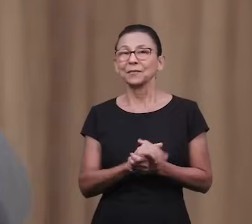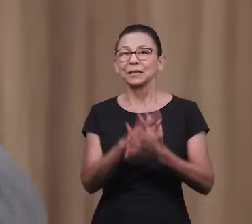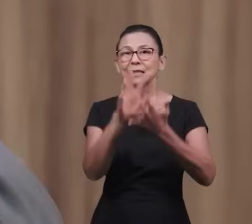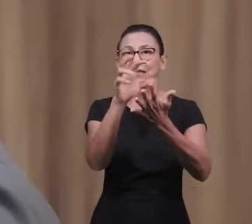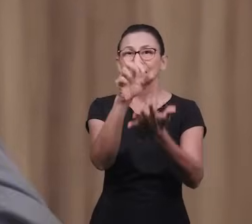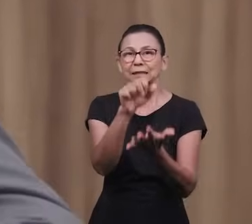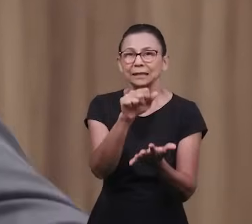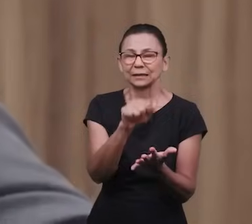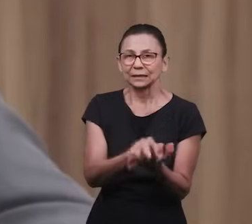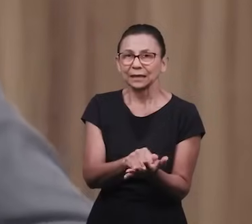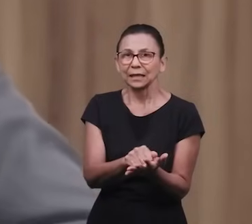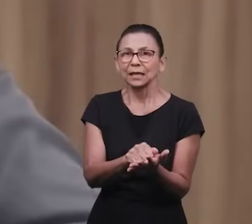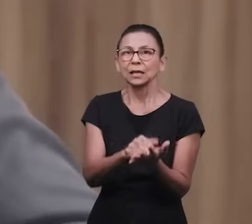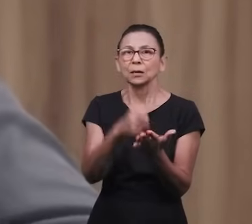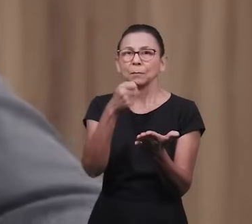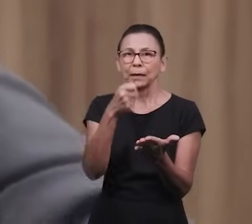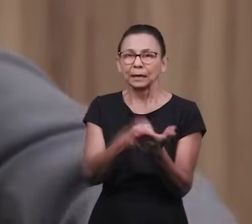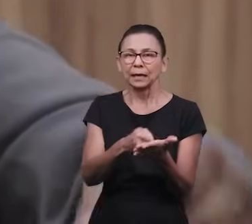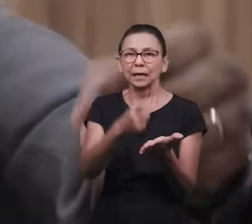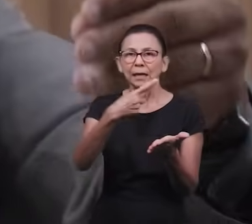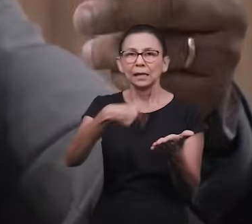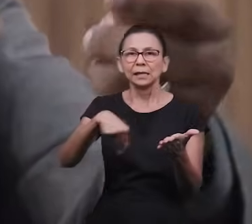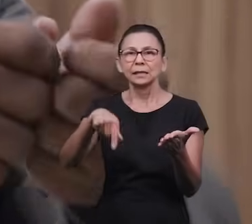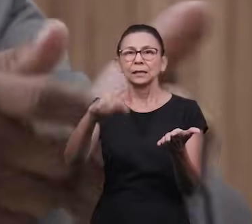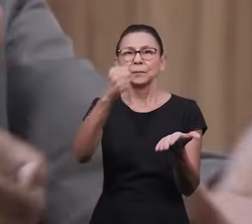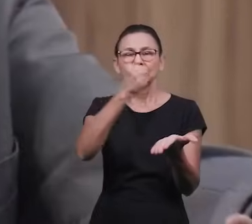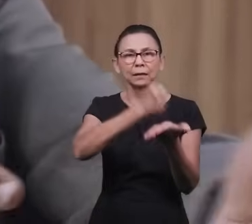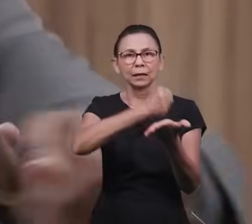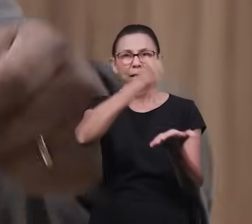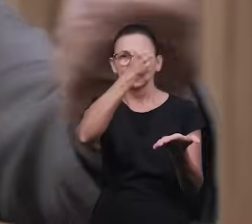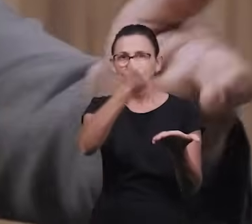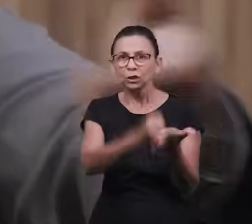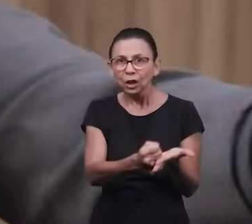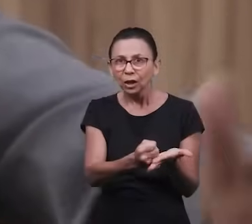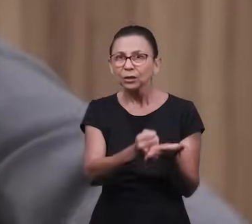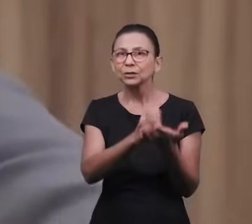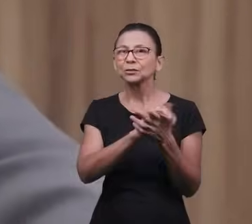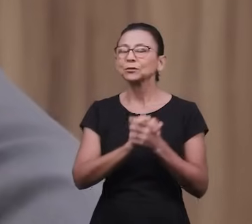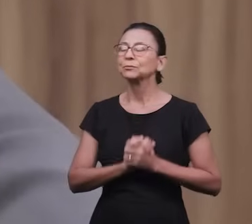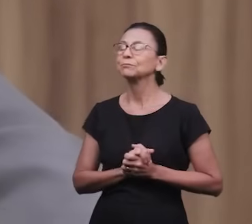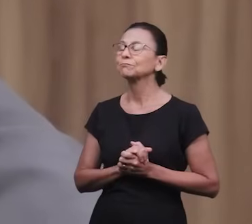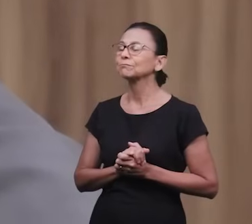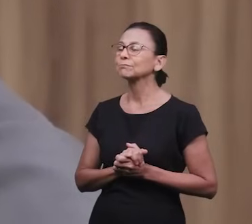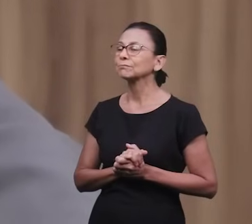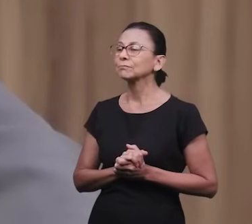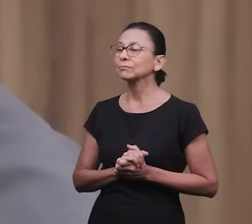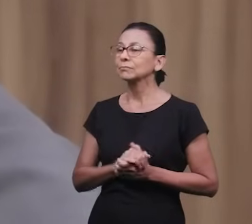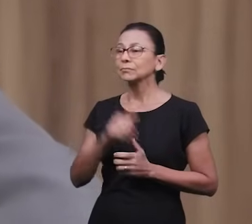me ajudar a fazer a inscrição e tem que registrar no cartório, tudinho.